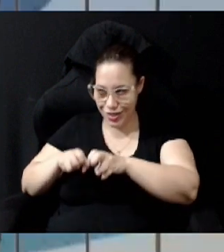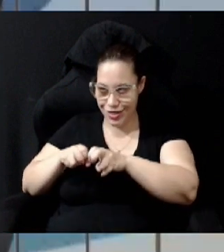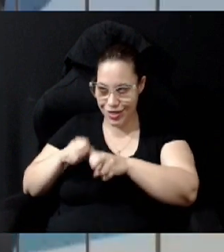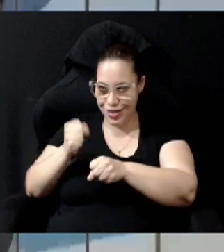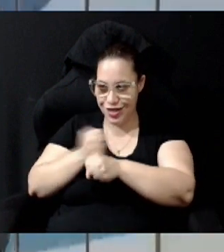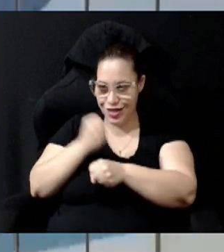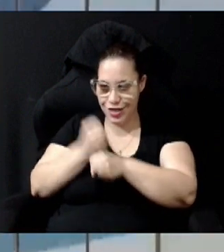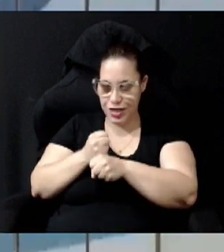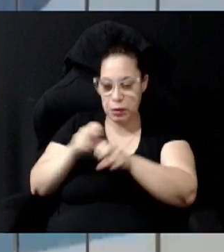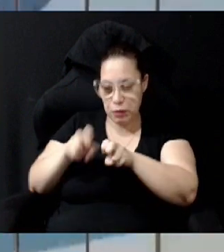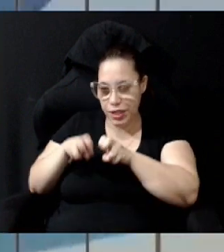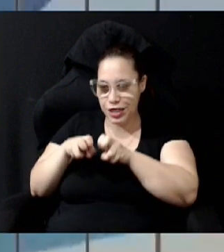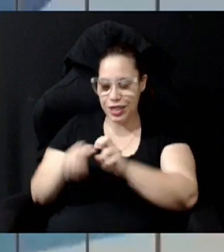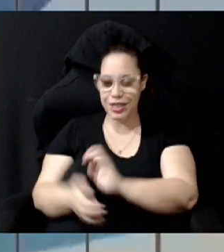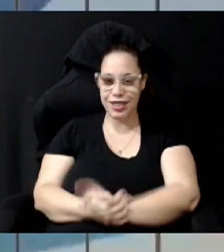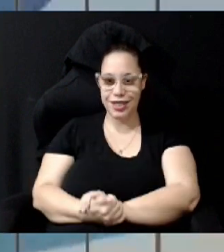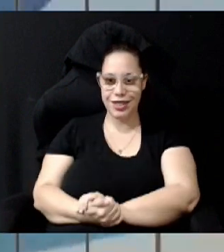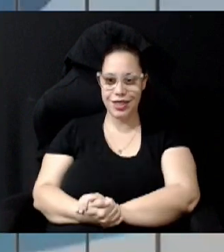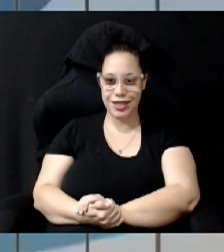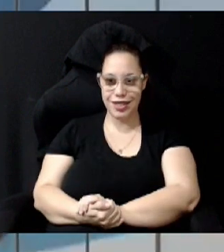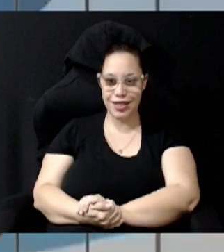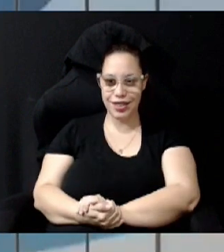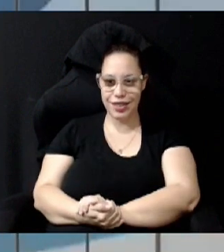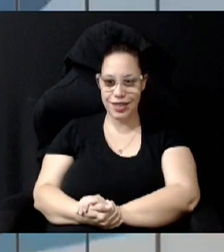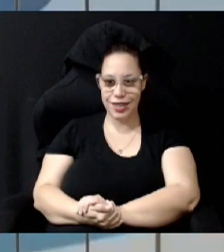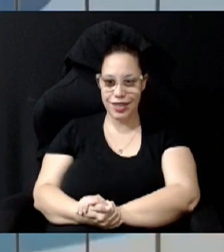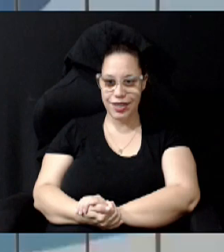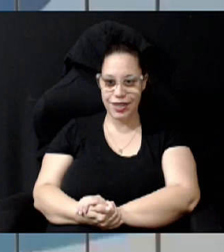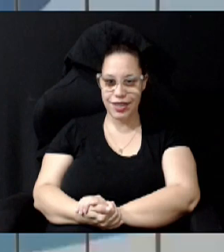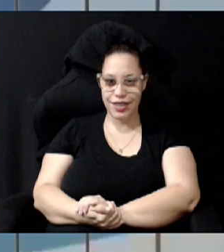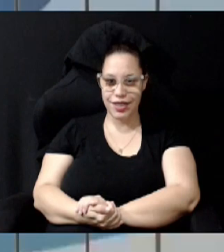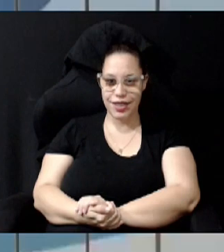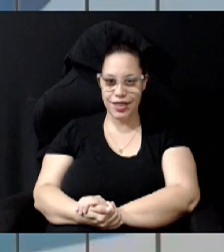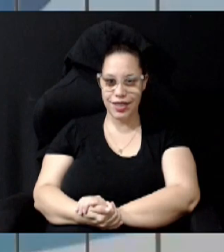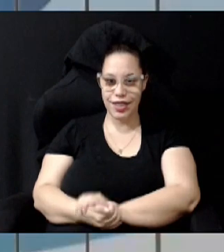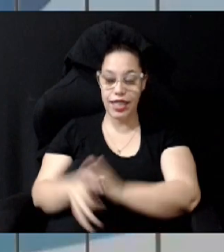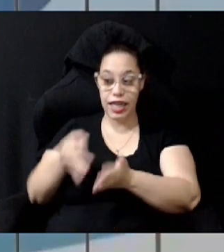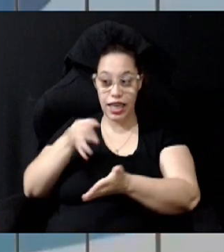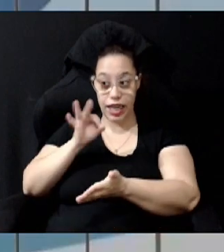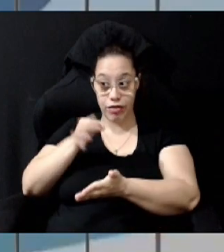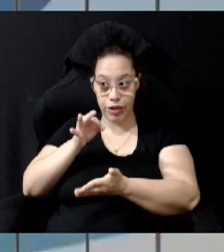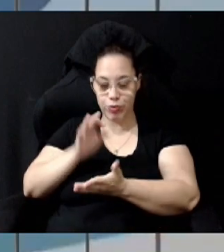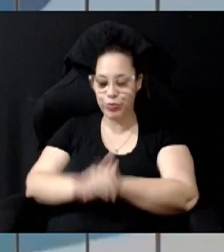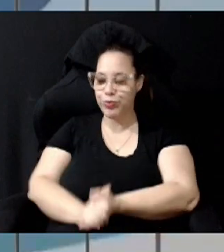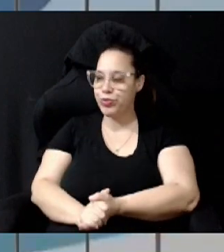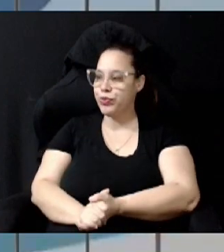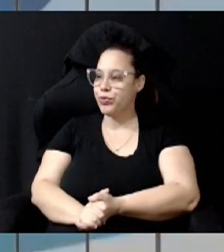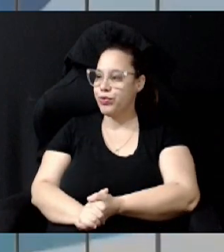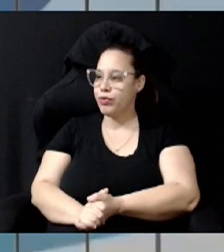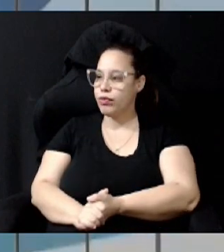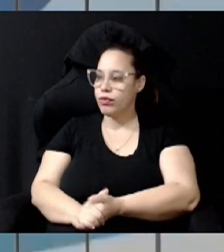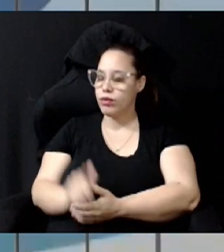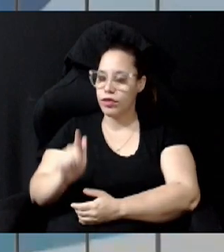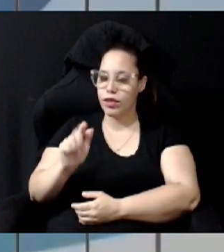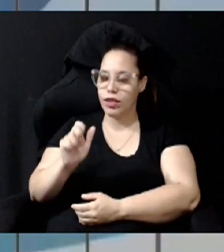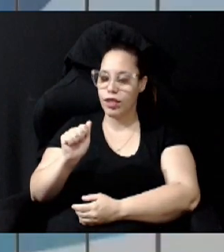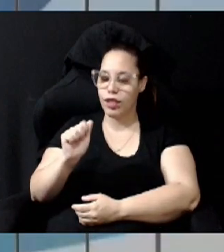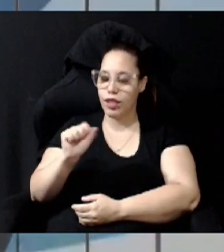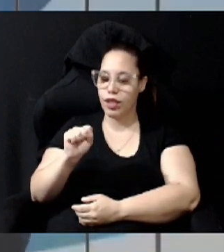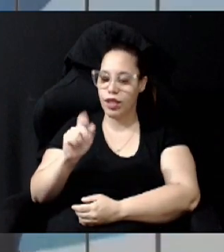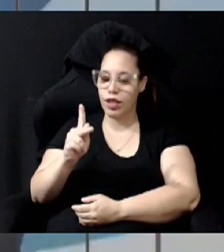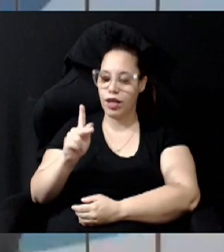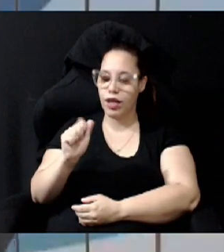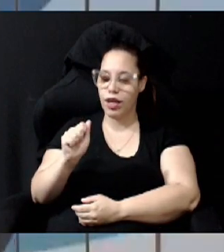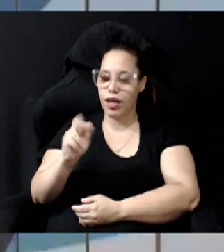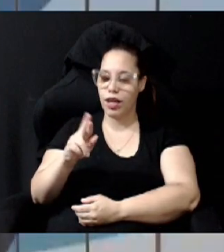né? Que agregamos uma fazenda maior e era café. E o Gaspar era uma figuraça, era o melhor funcionário nosso.